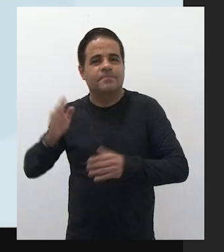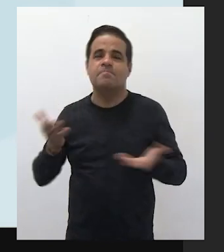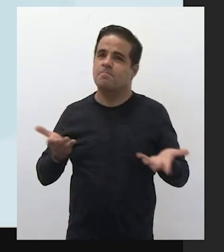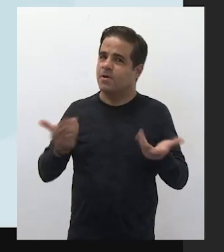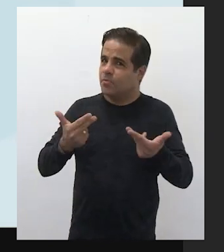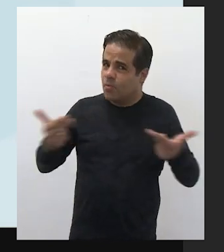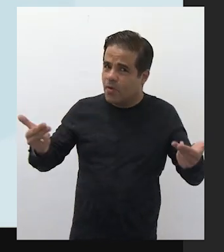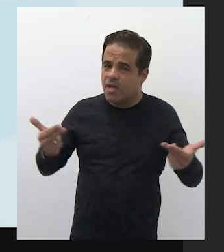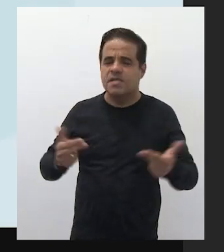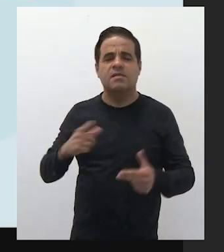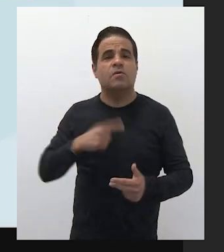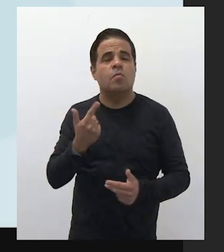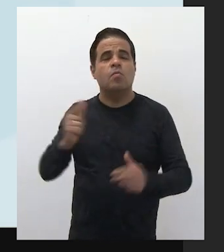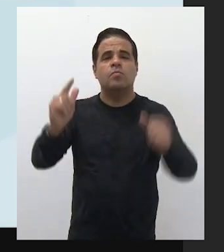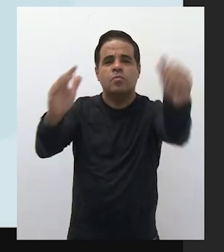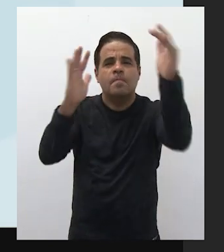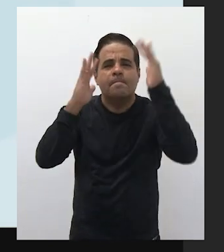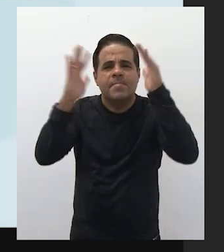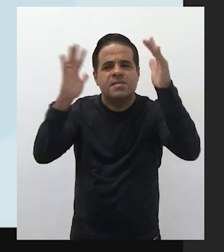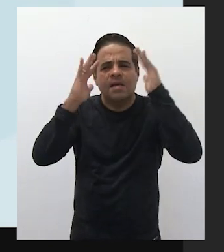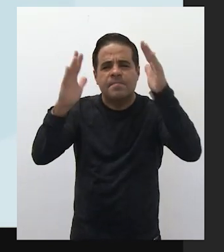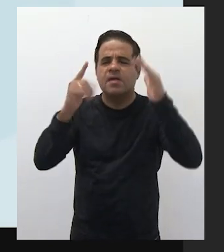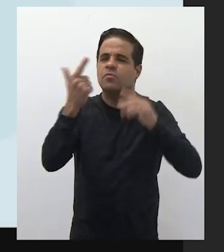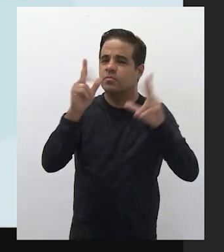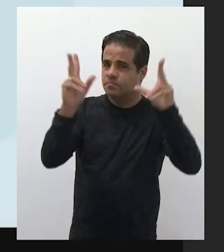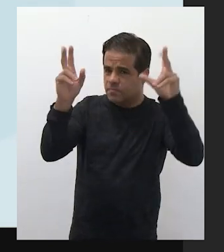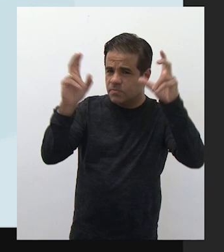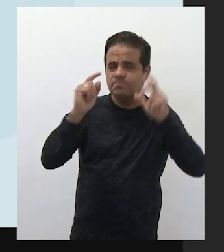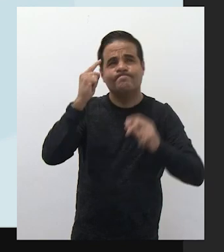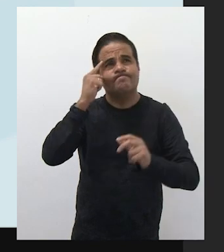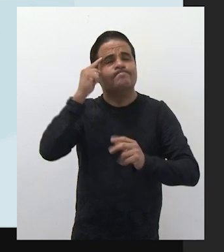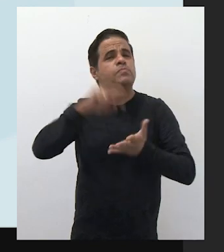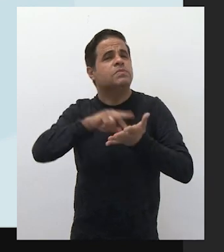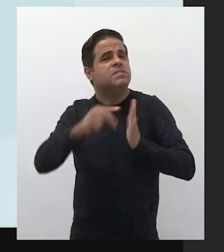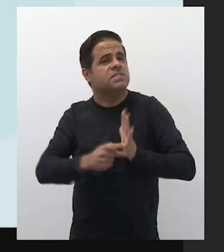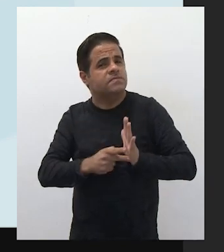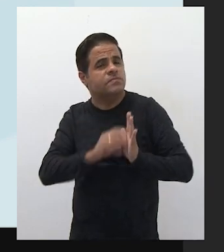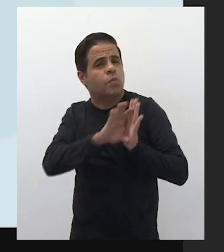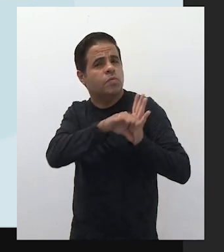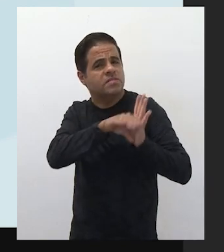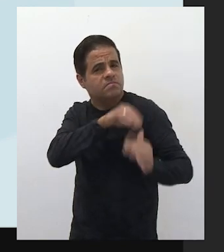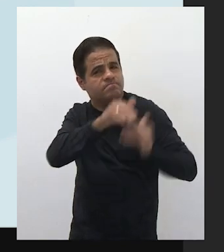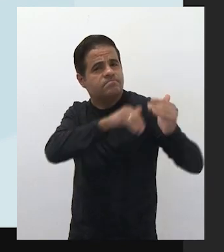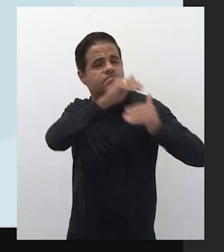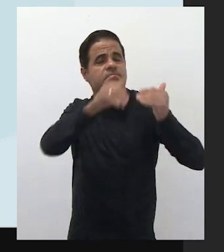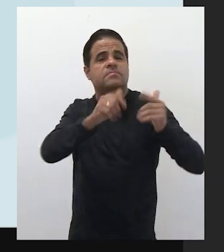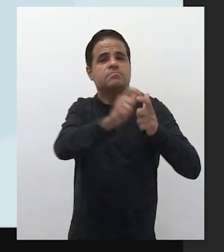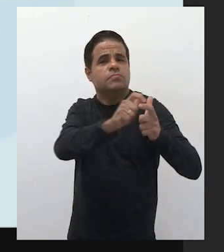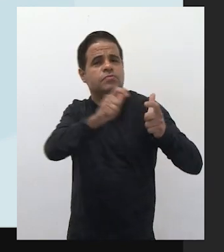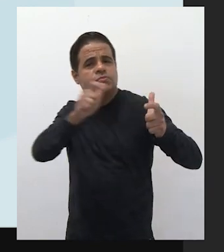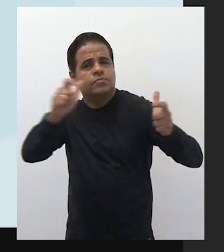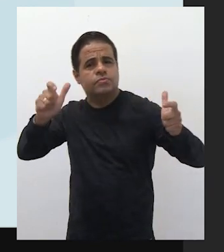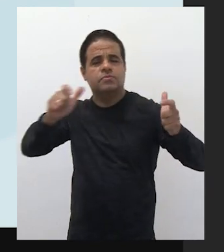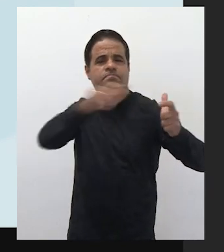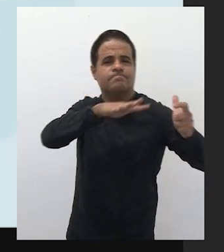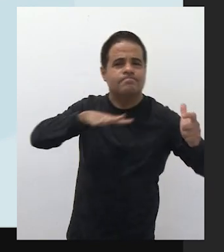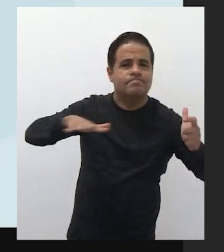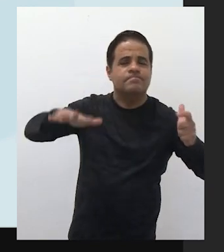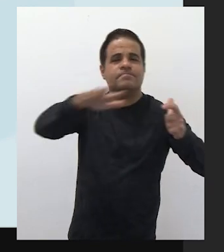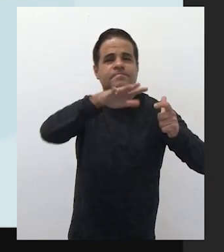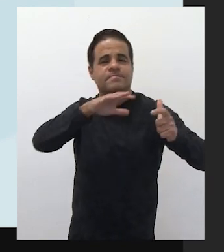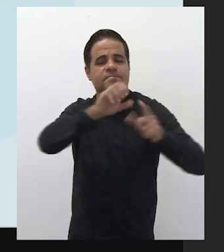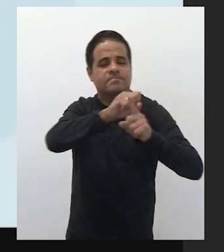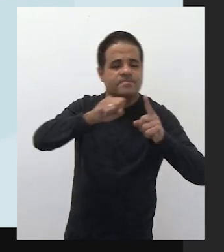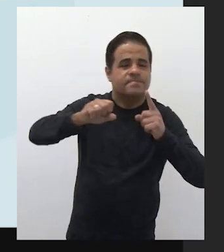E tem um outro pensamento, uma outra vertente da ideia de progresso, que significa extensão da civilização europeia pelo